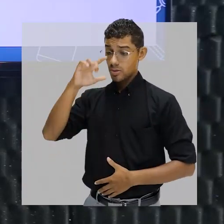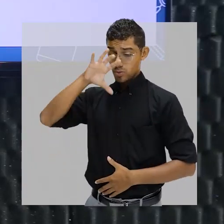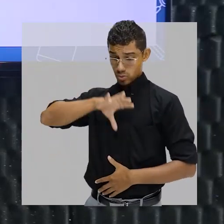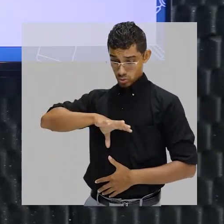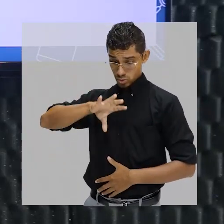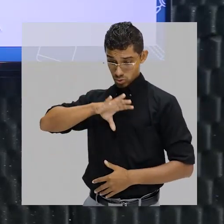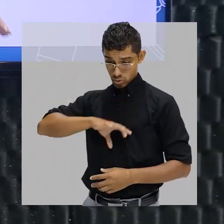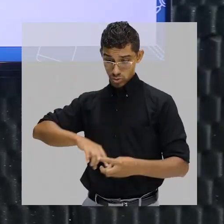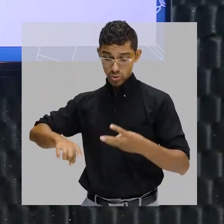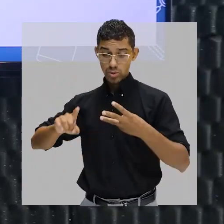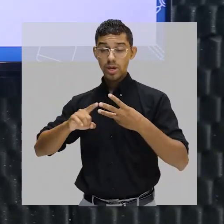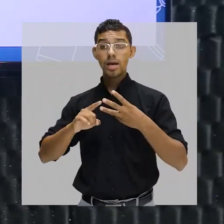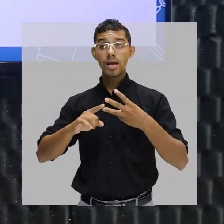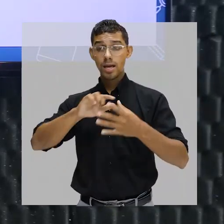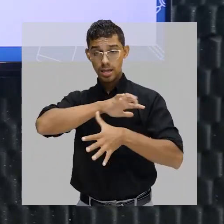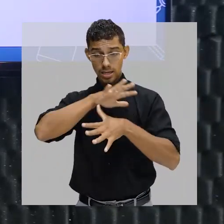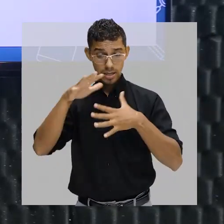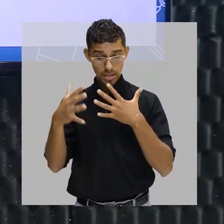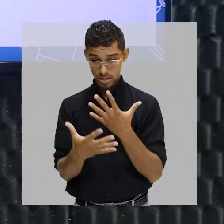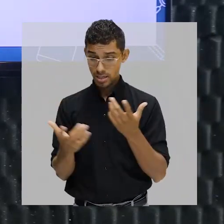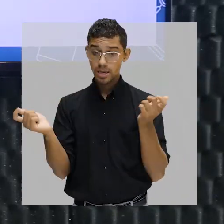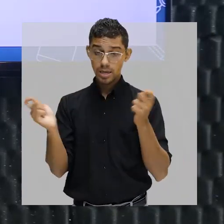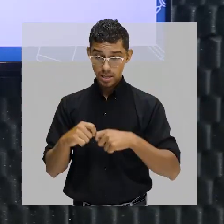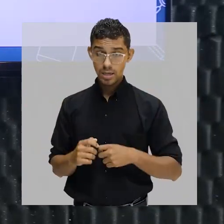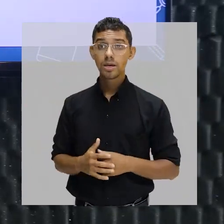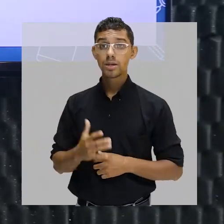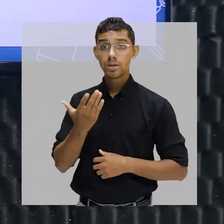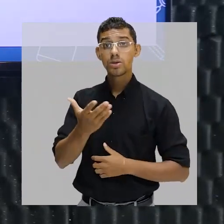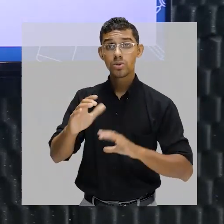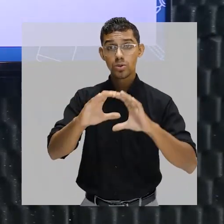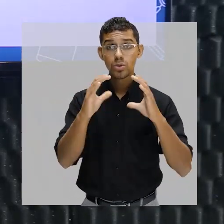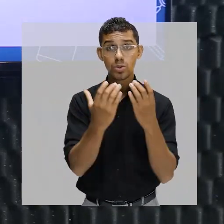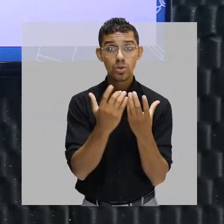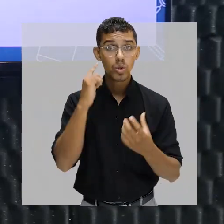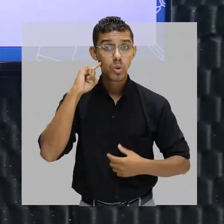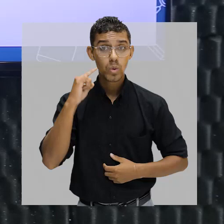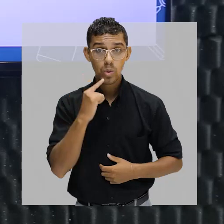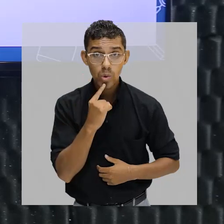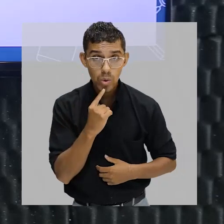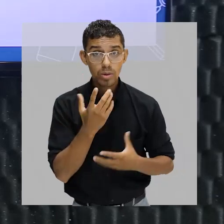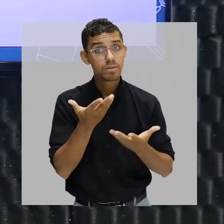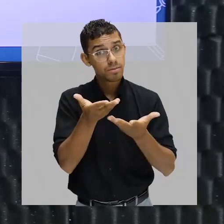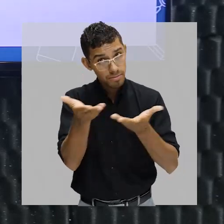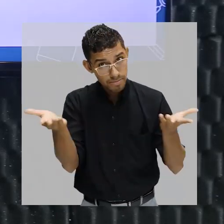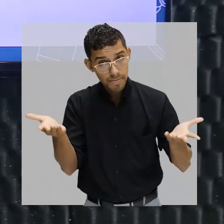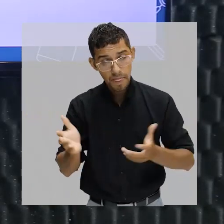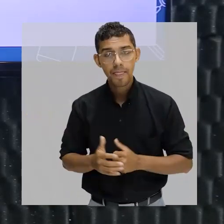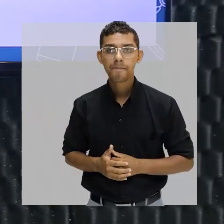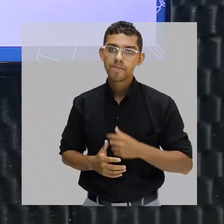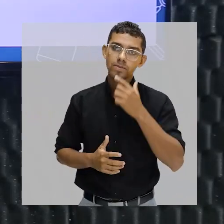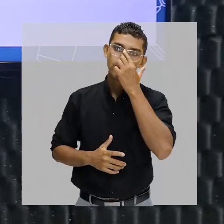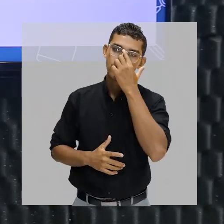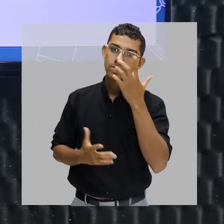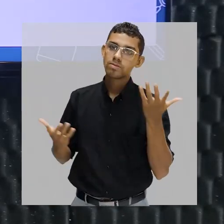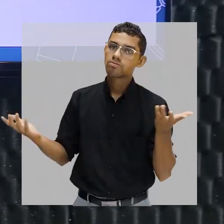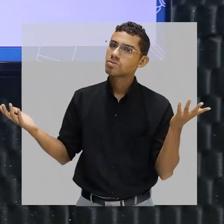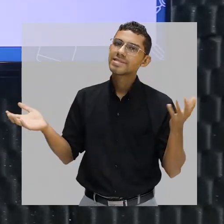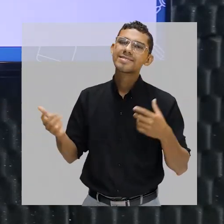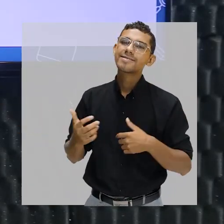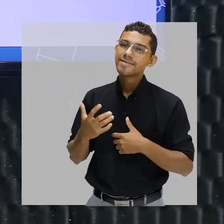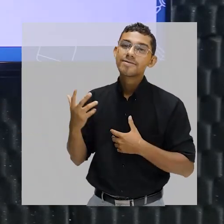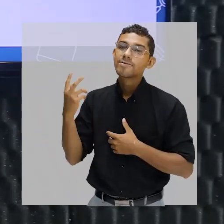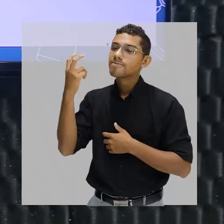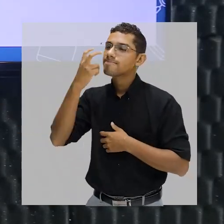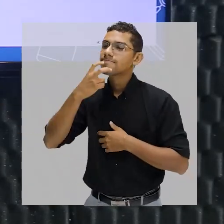portuguesa, a língua brasileira de sinais, não posso esquecer do Tyron, não posso esquecer dos meus chuchus que não podem me ouvir, não podem ouvir a minha bela